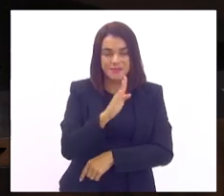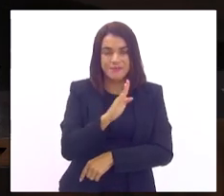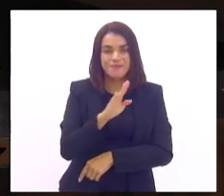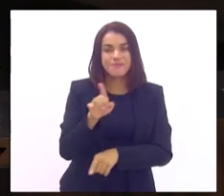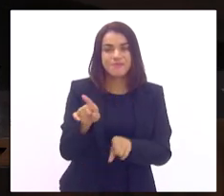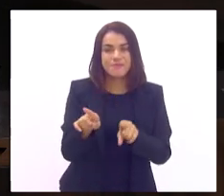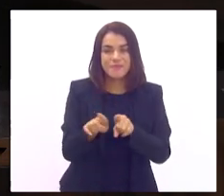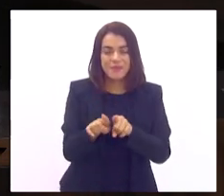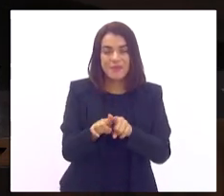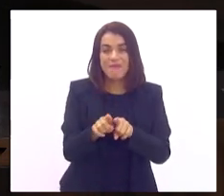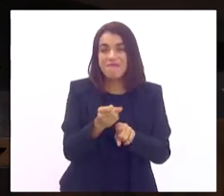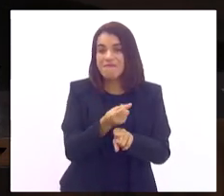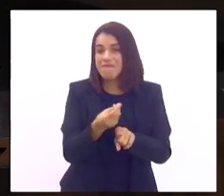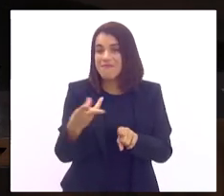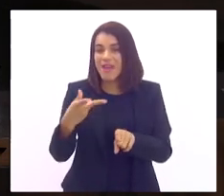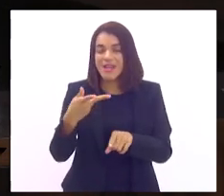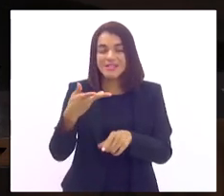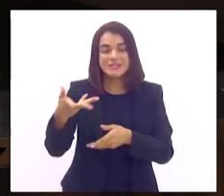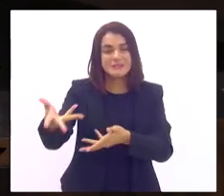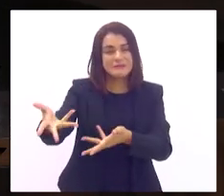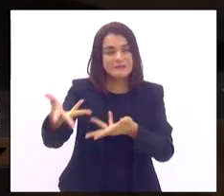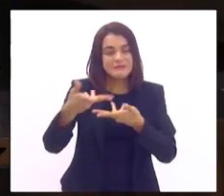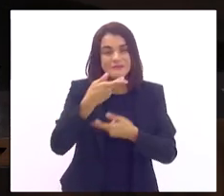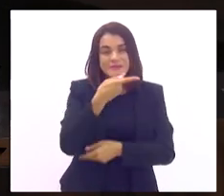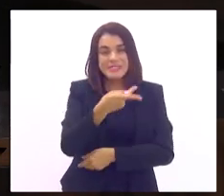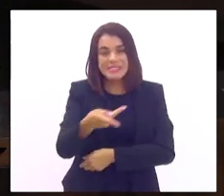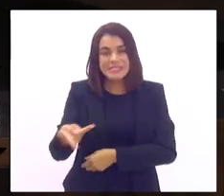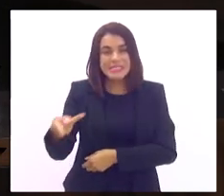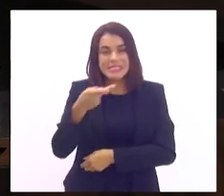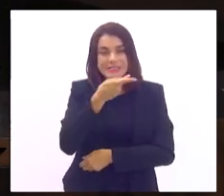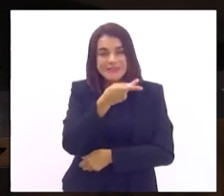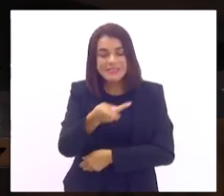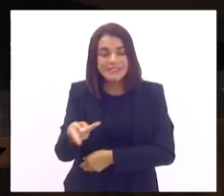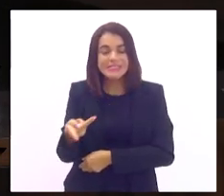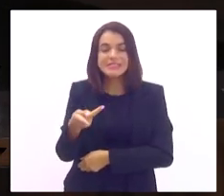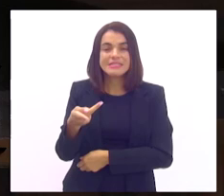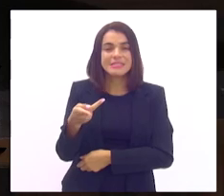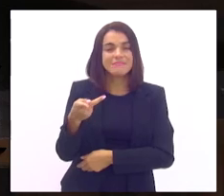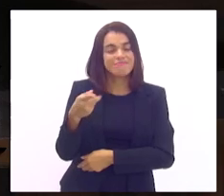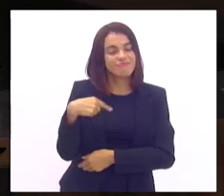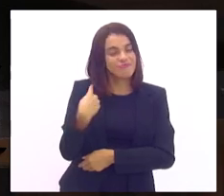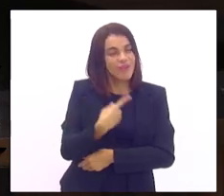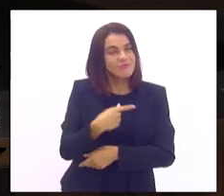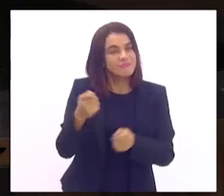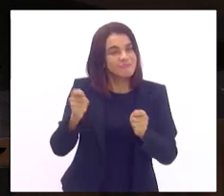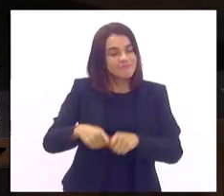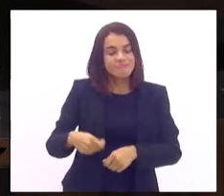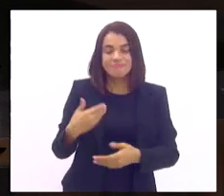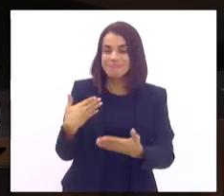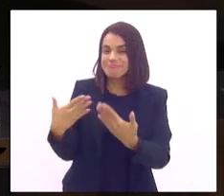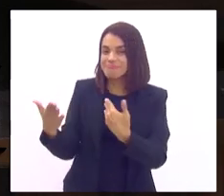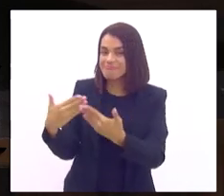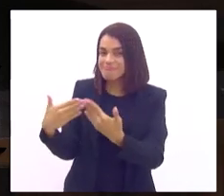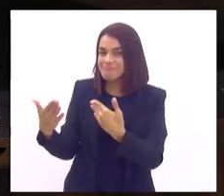fato, inúmeras visitas e podemos compartilhar um pouco da nossa experiência e